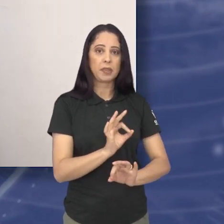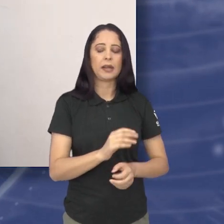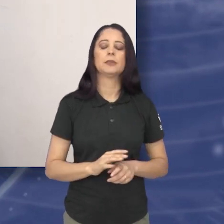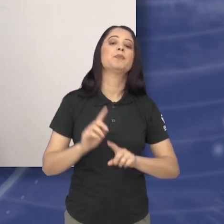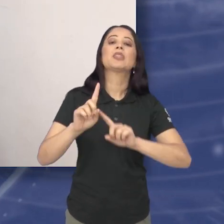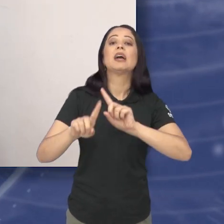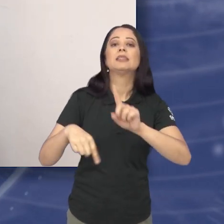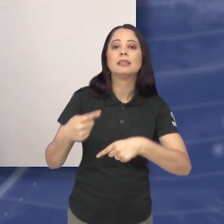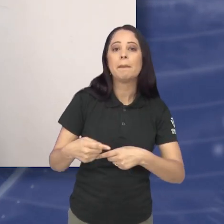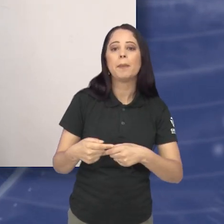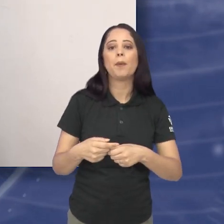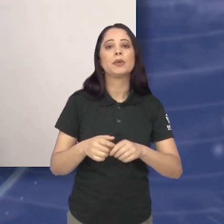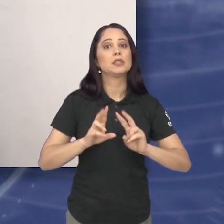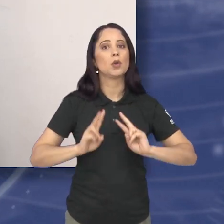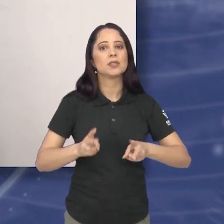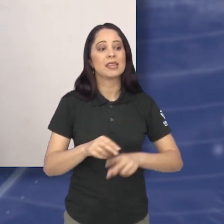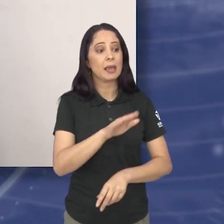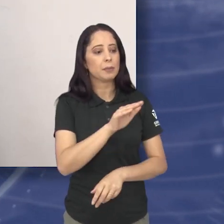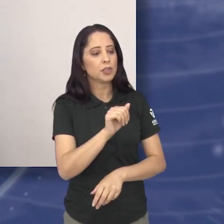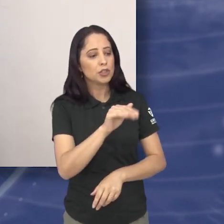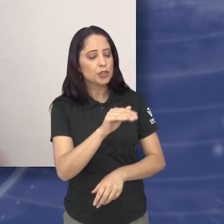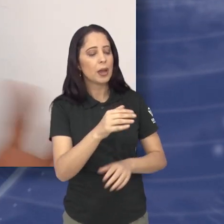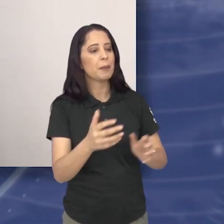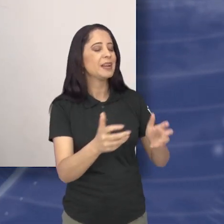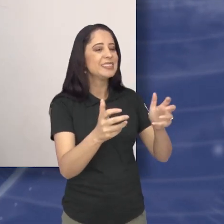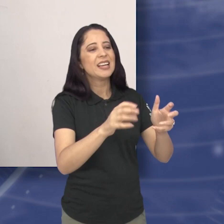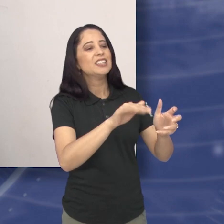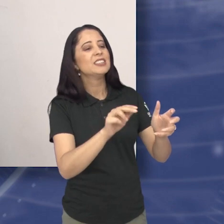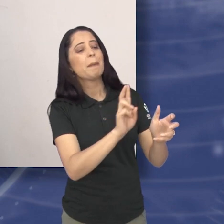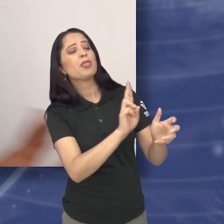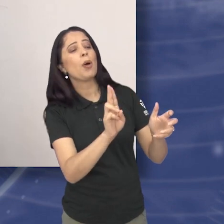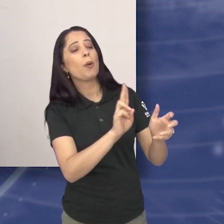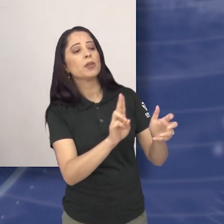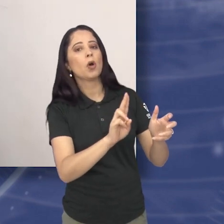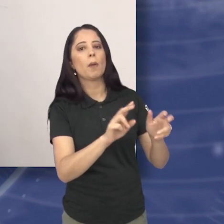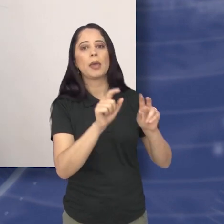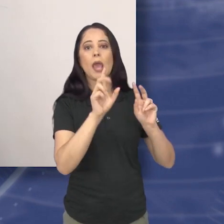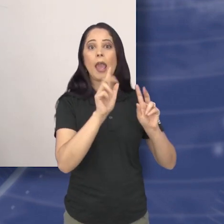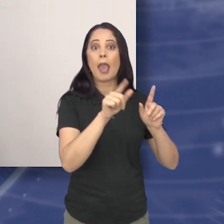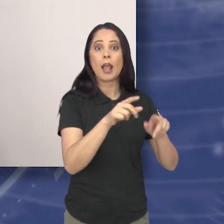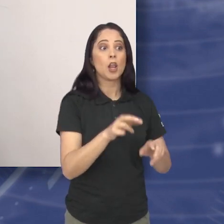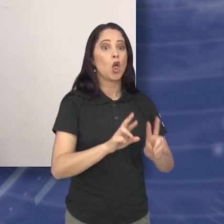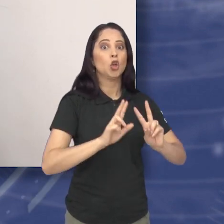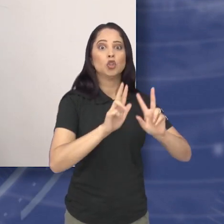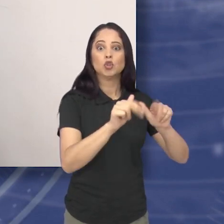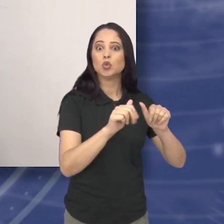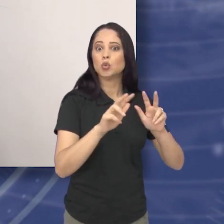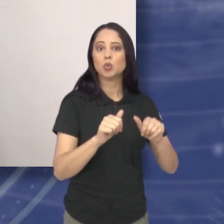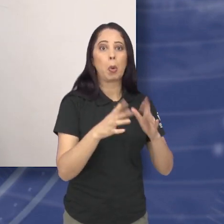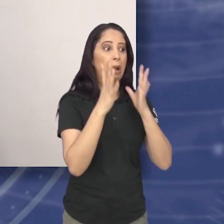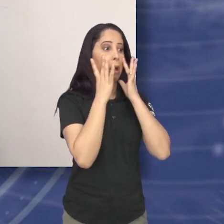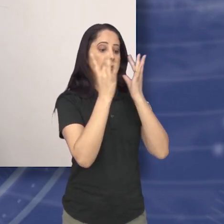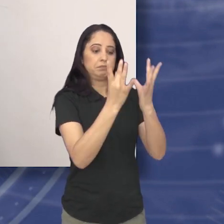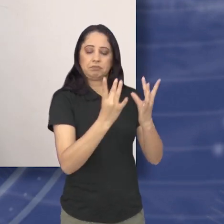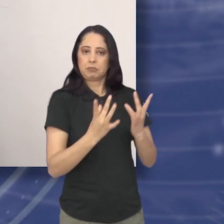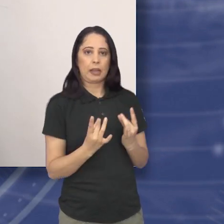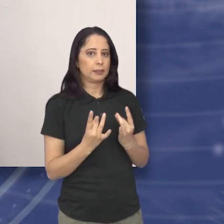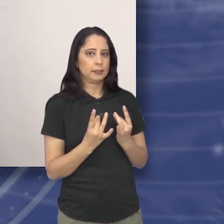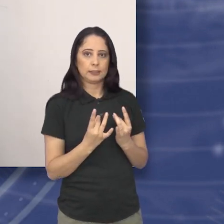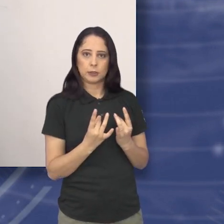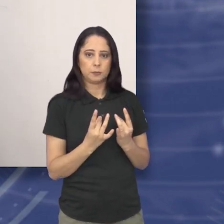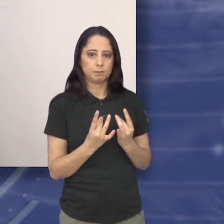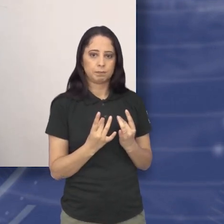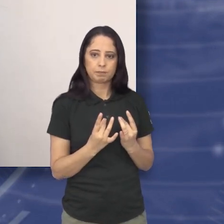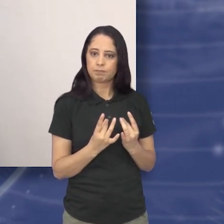ele não respondia ao nome dele. Não importa em que situação eu chamasse o nome dele, ele nunca respondeu ao nome